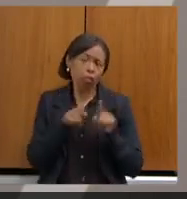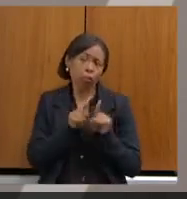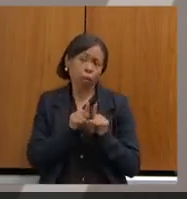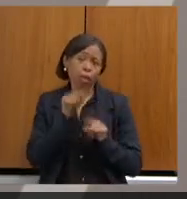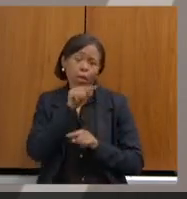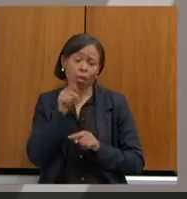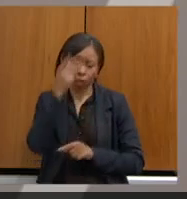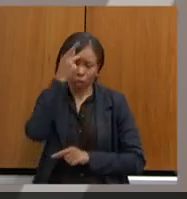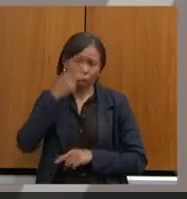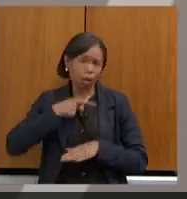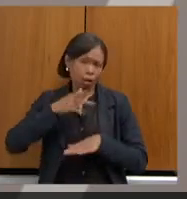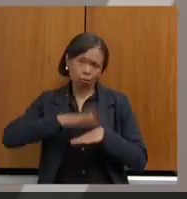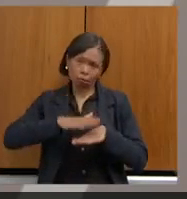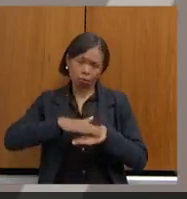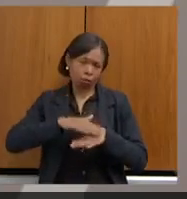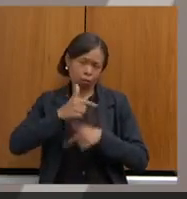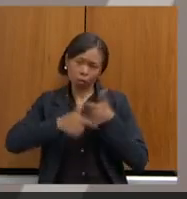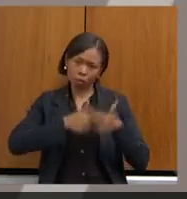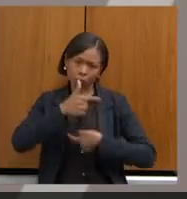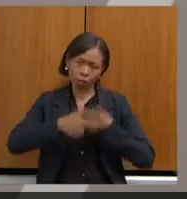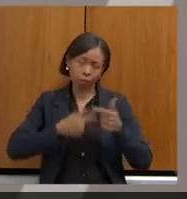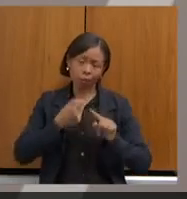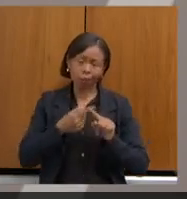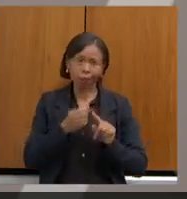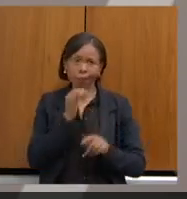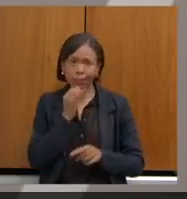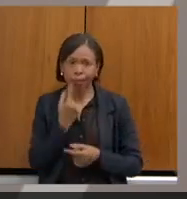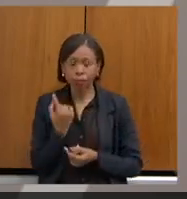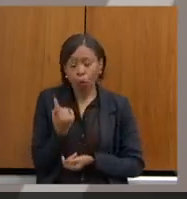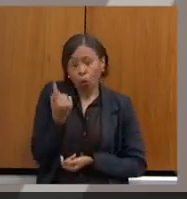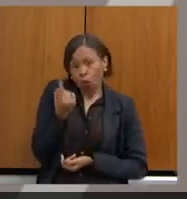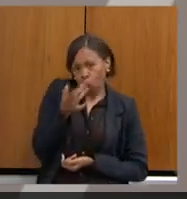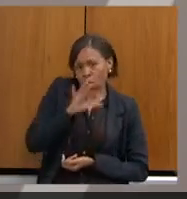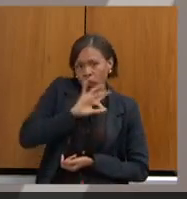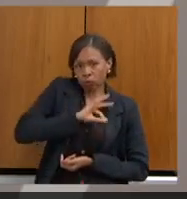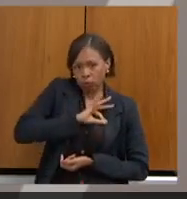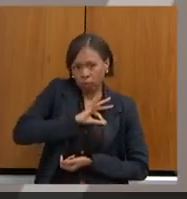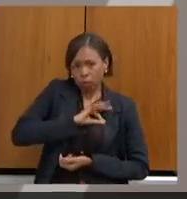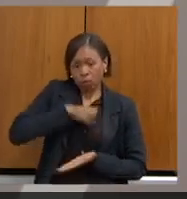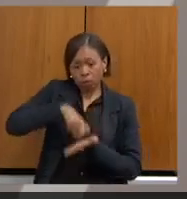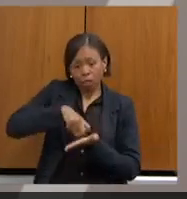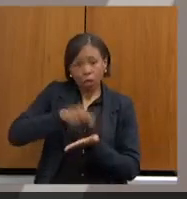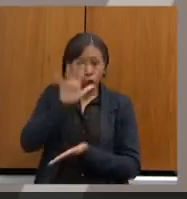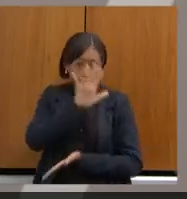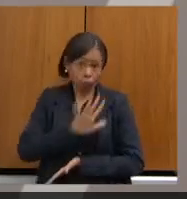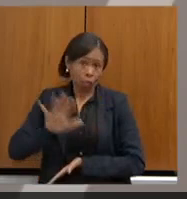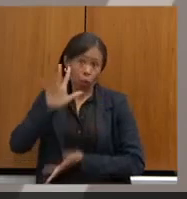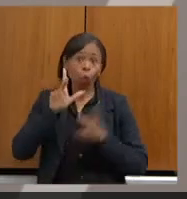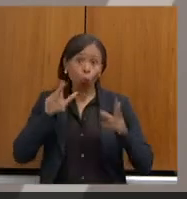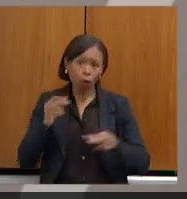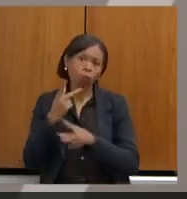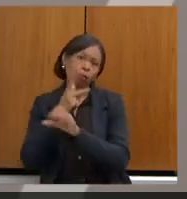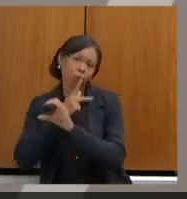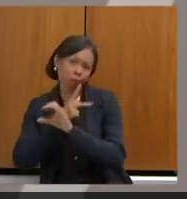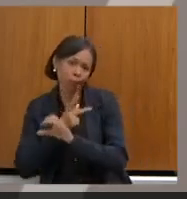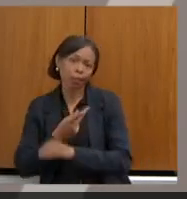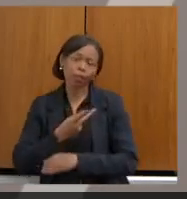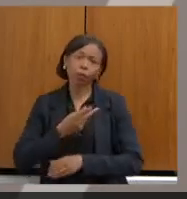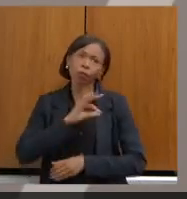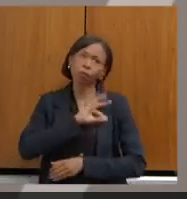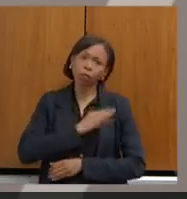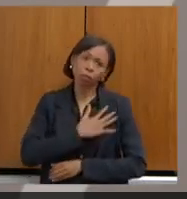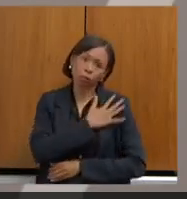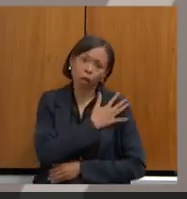autonomia Não é para ter um policial penal geral como se fosse né como eu tiver na Polícia Militar com a gente vê na Polícia Civil como a gente vê no corpo de